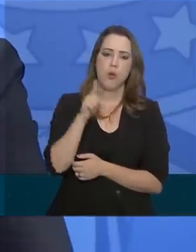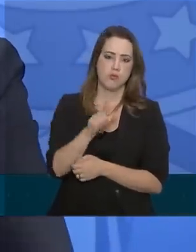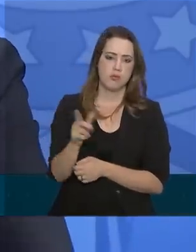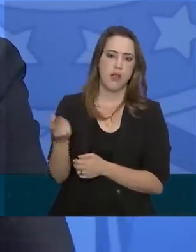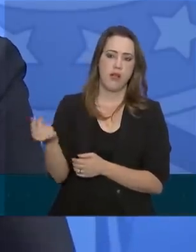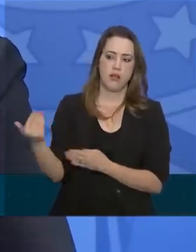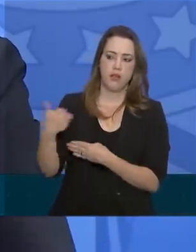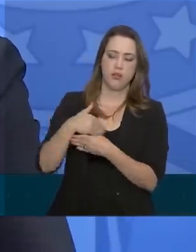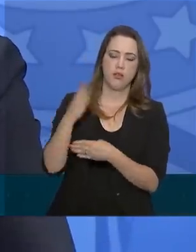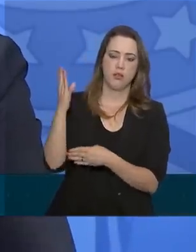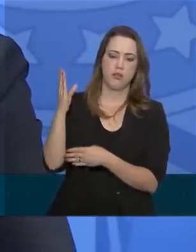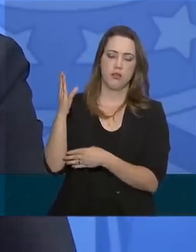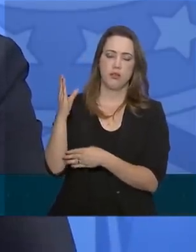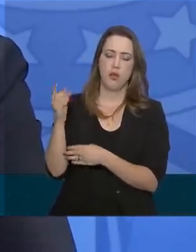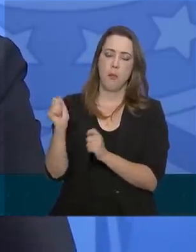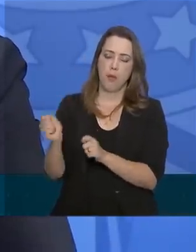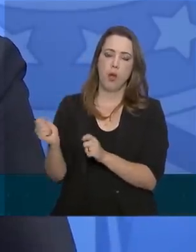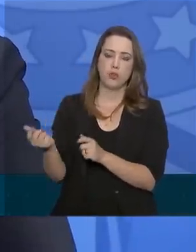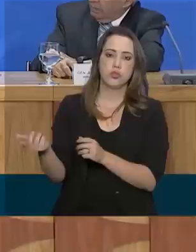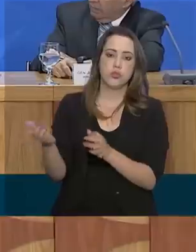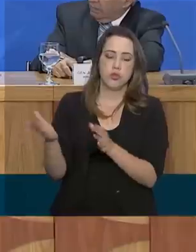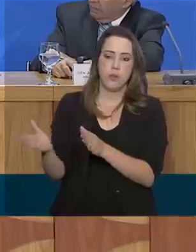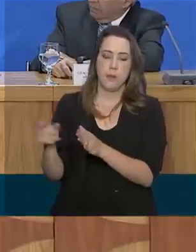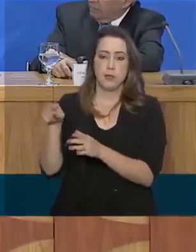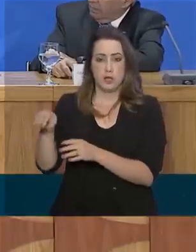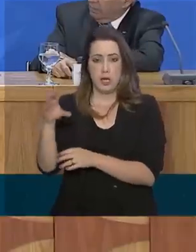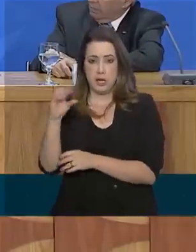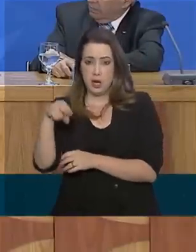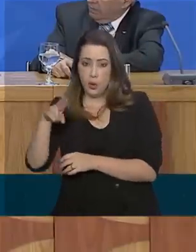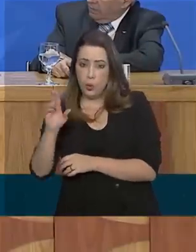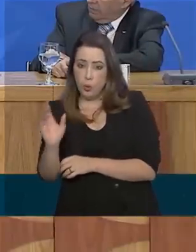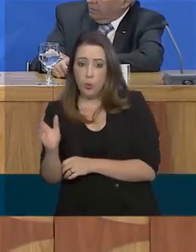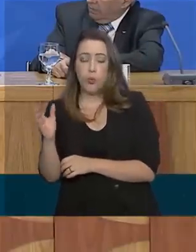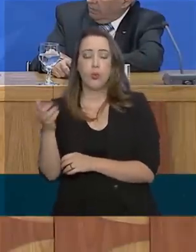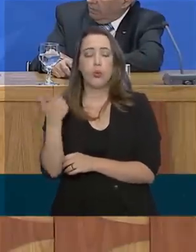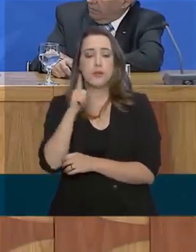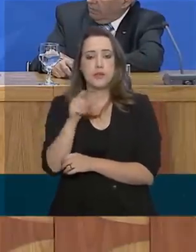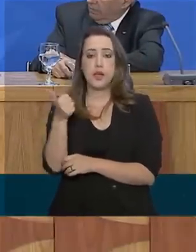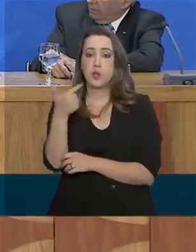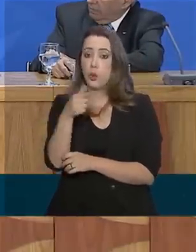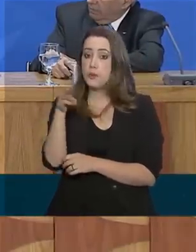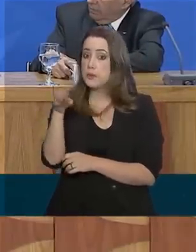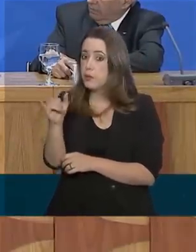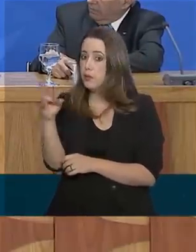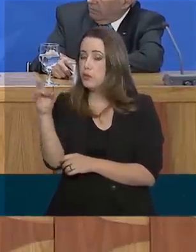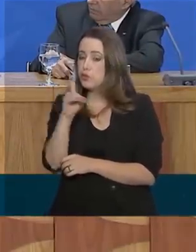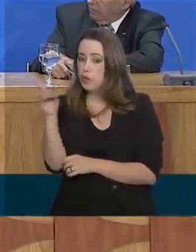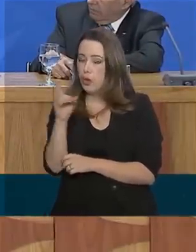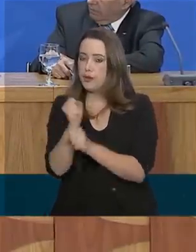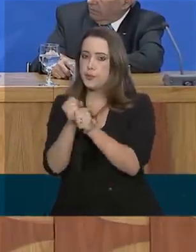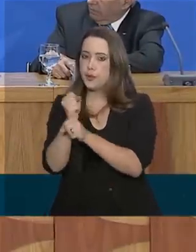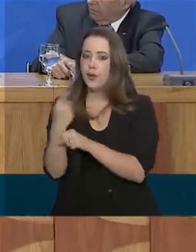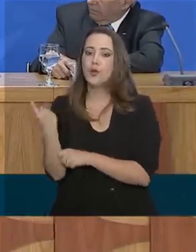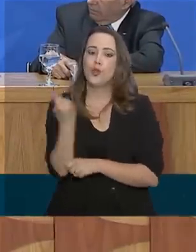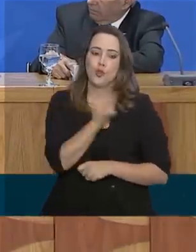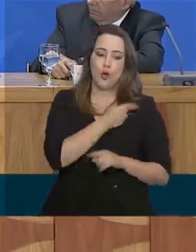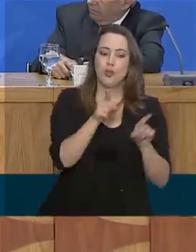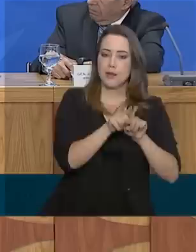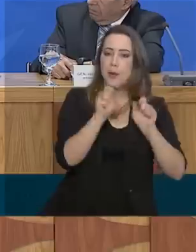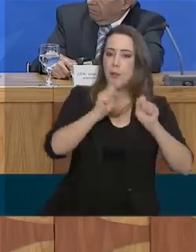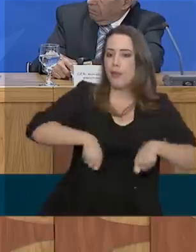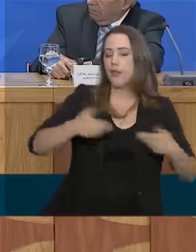pode vir pra cá o ministro dá ao turista acabou de acertar com a uma empresa espanhola é